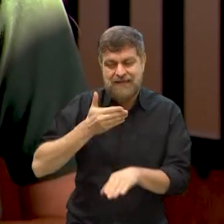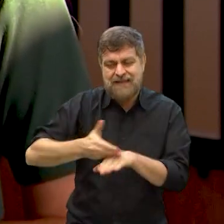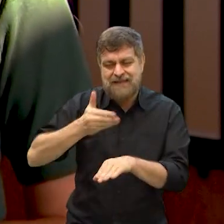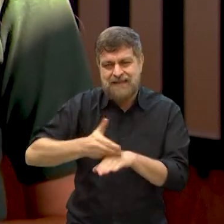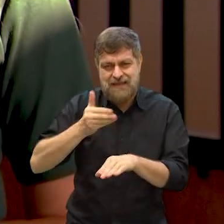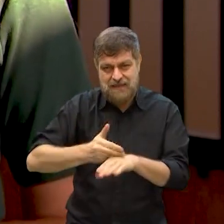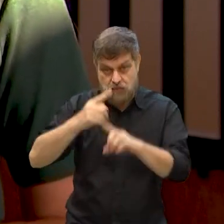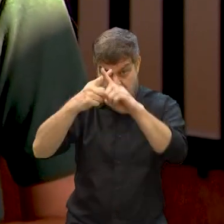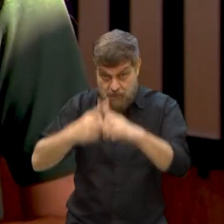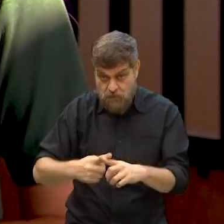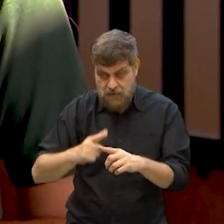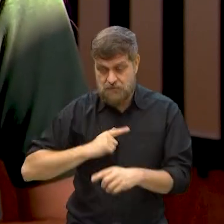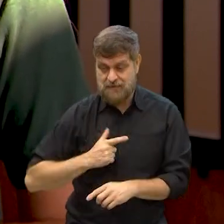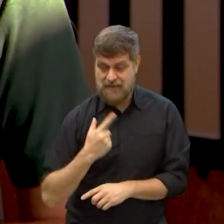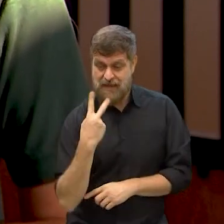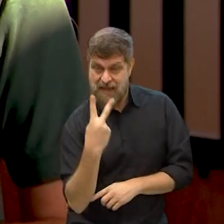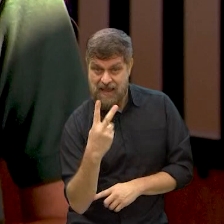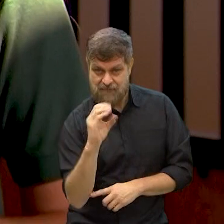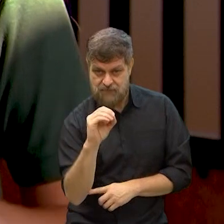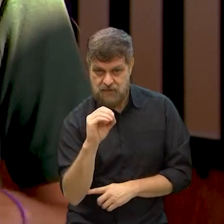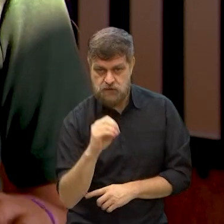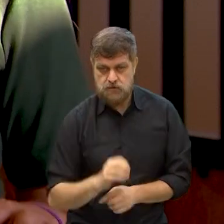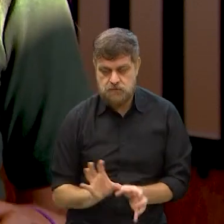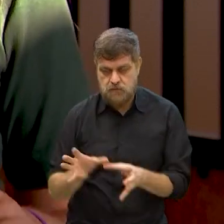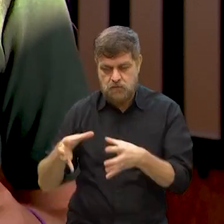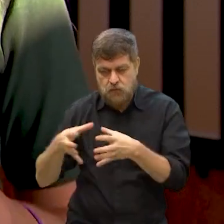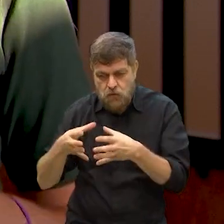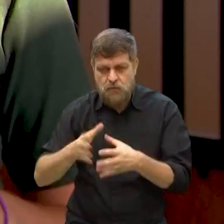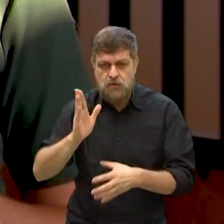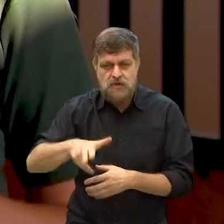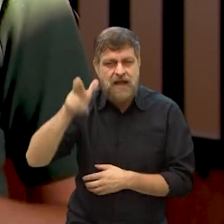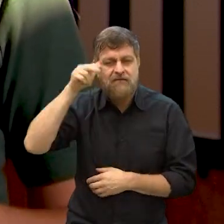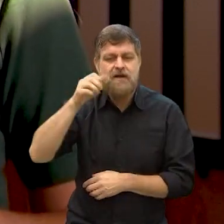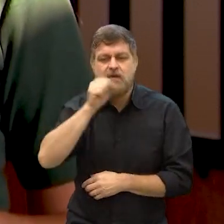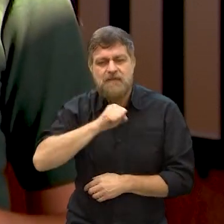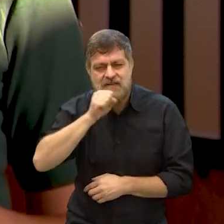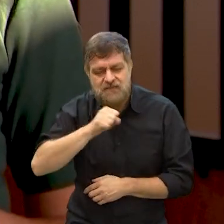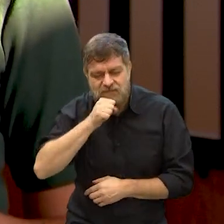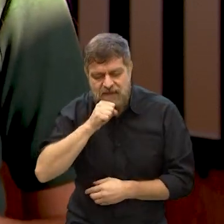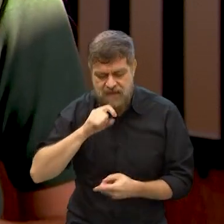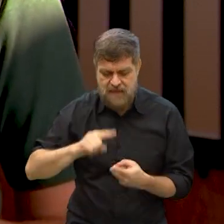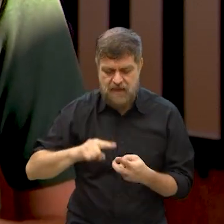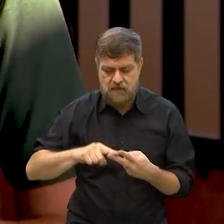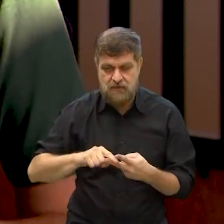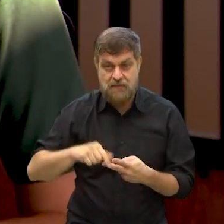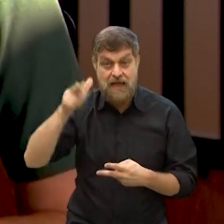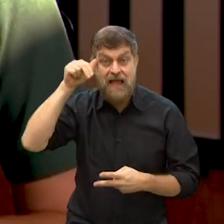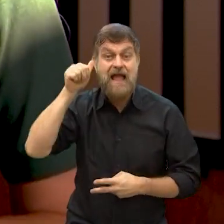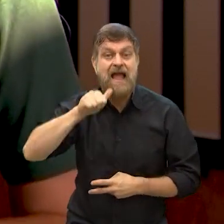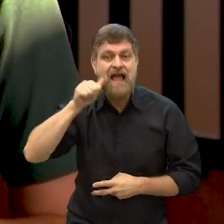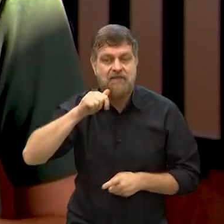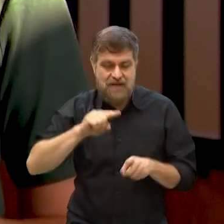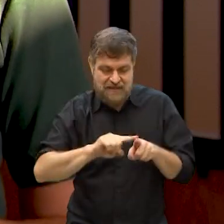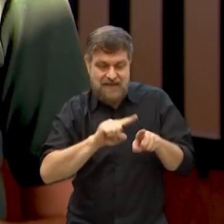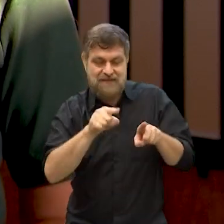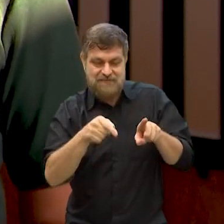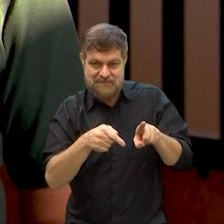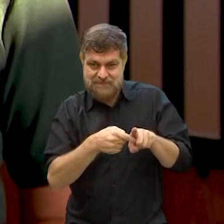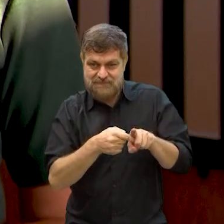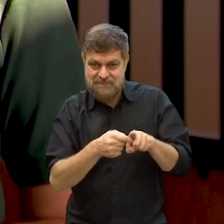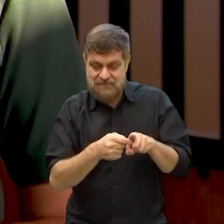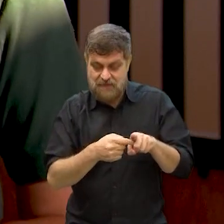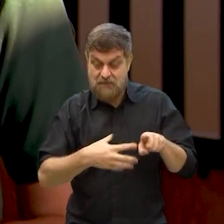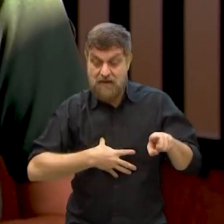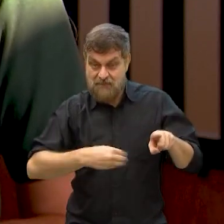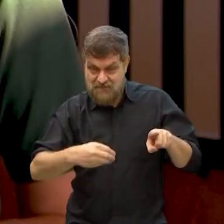Hoje, treinando para a prova, nós temos 20, o resto são aposentados, éguas prenhe, e que nós temos poucos,